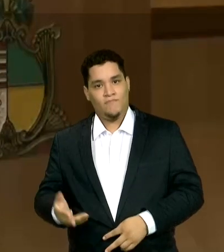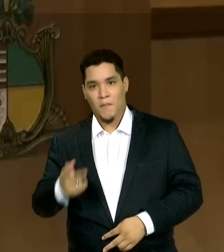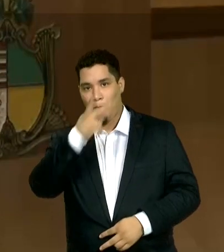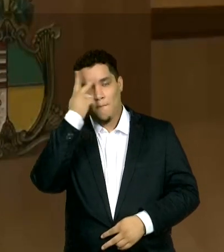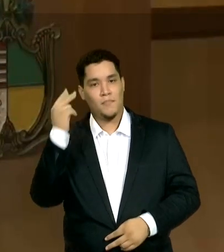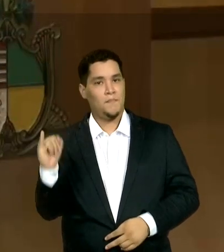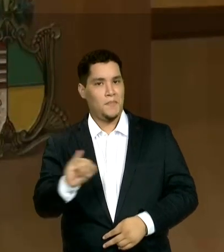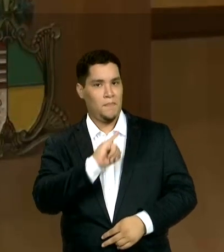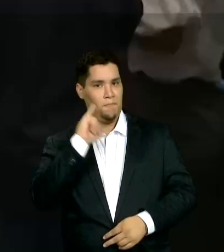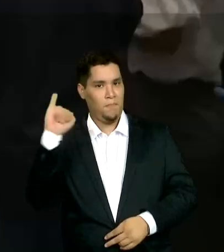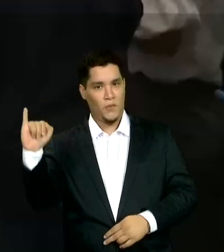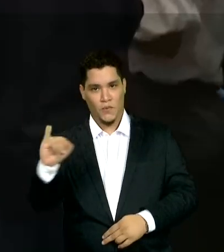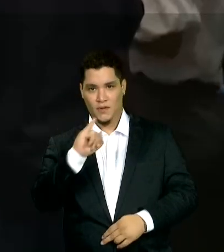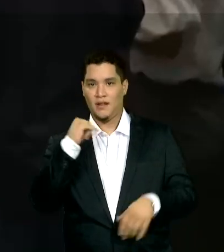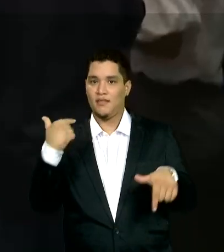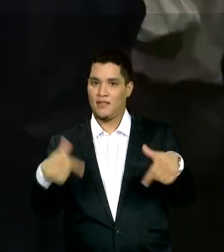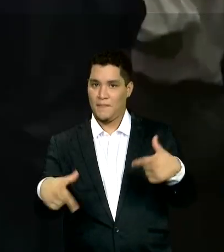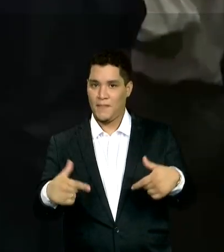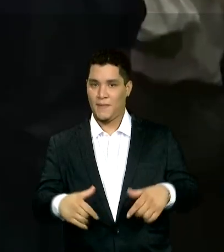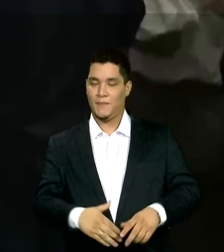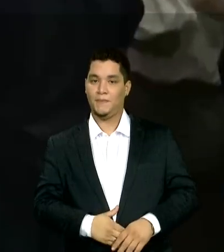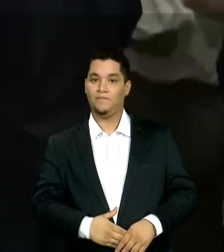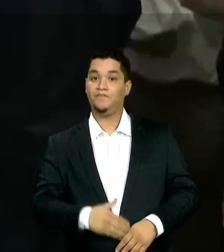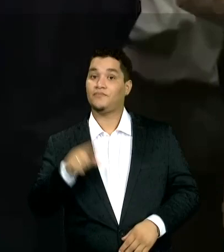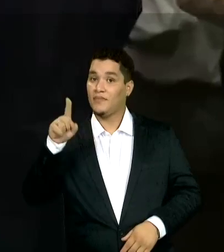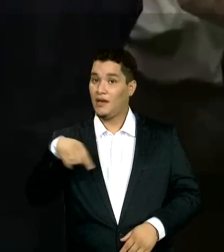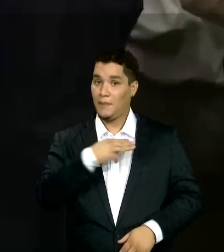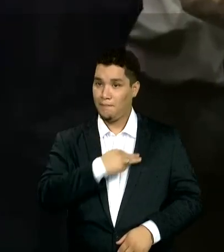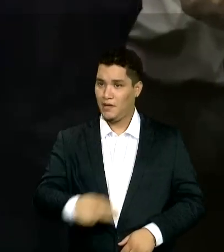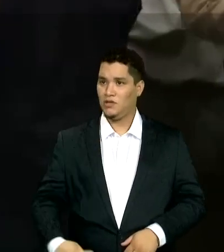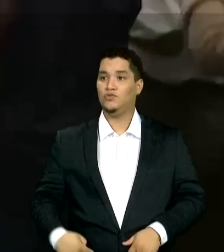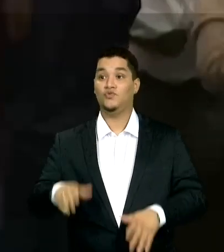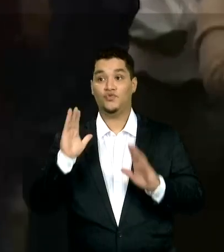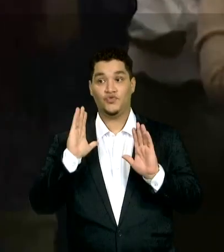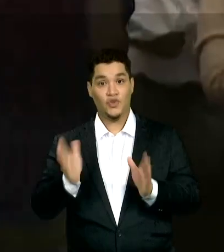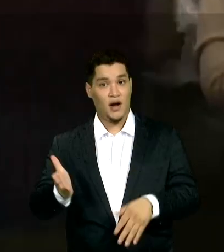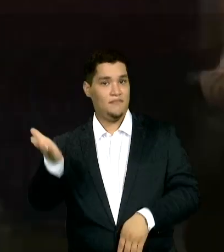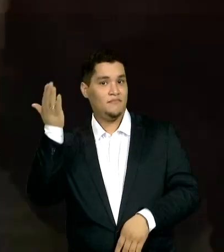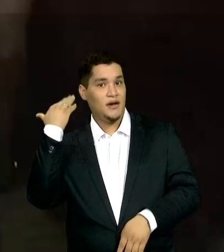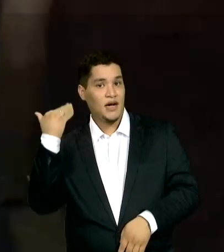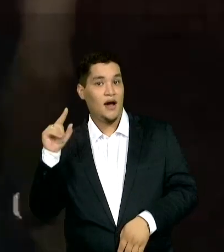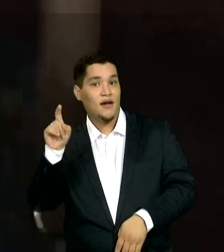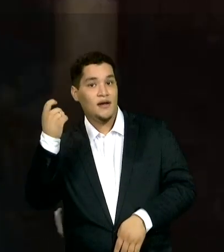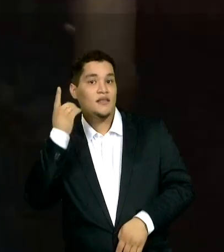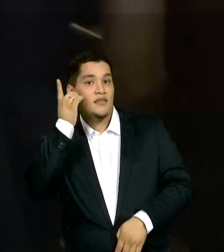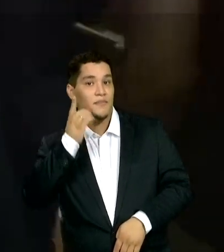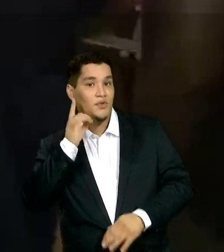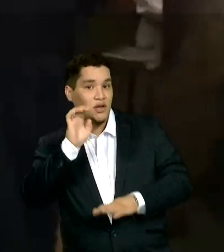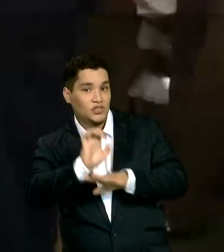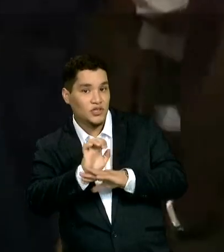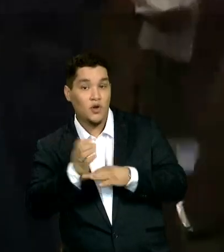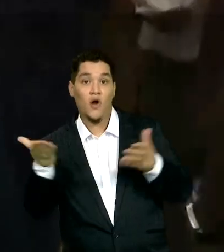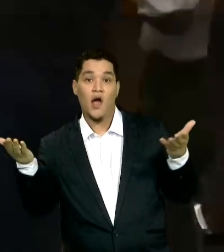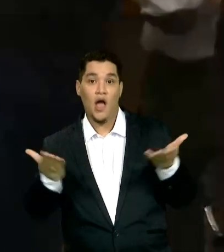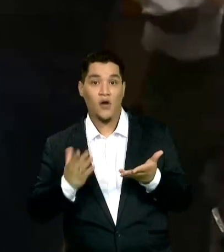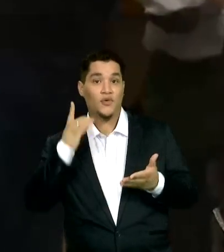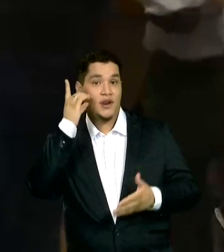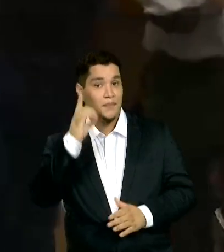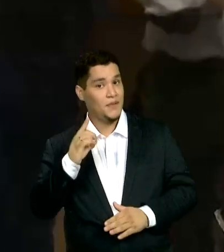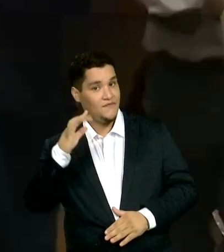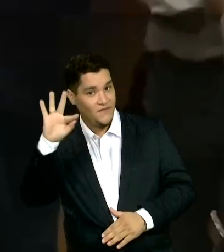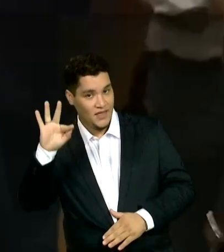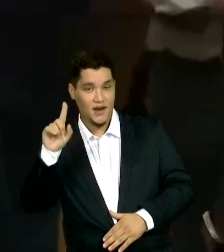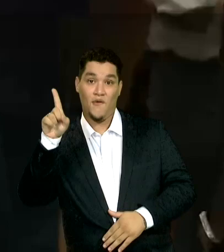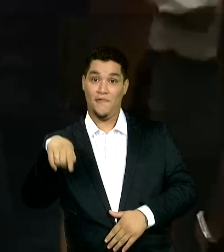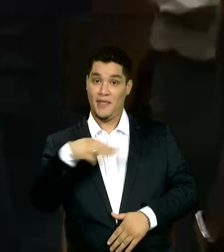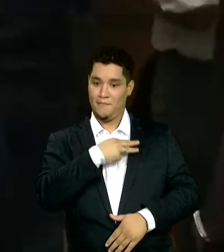trabalho do ministro André Fufuca. O ministro que já foi deputado estadual, é deputado federal, é ministro de